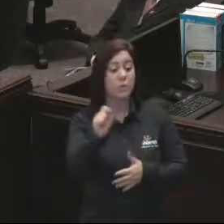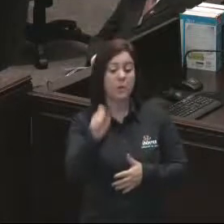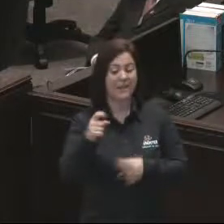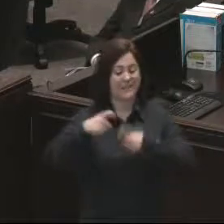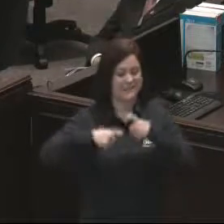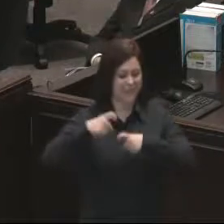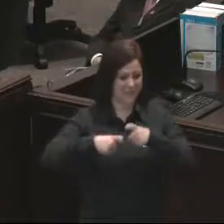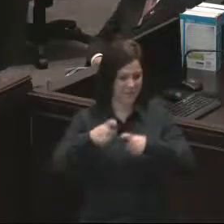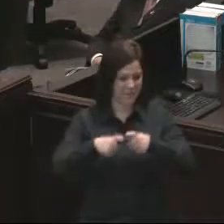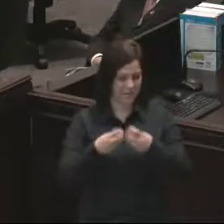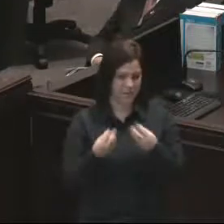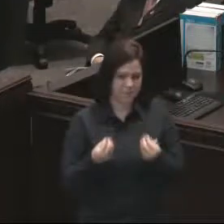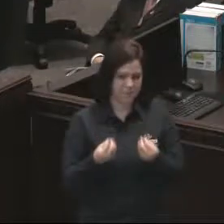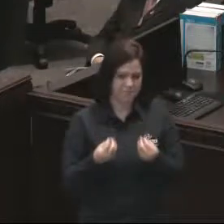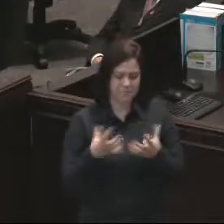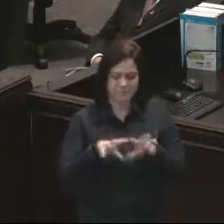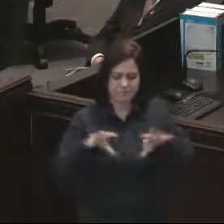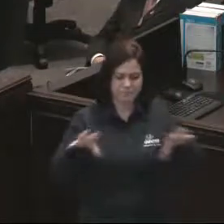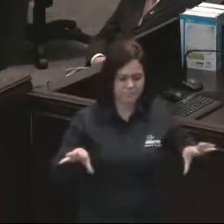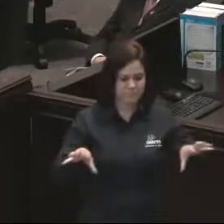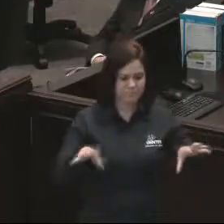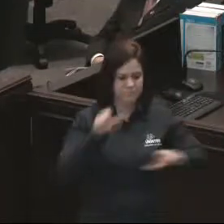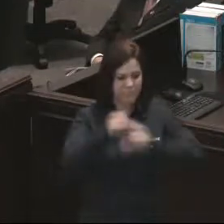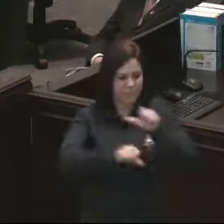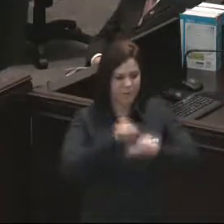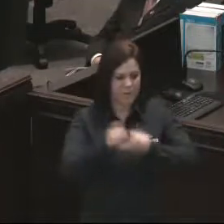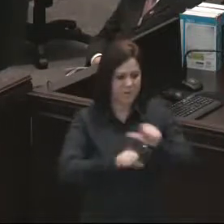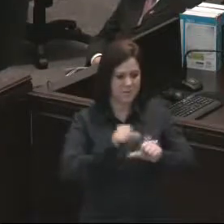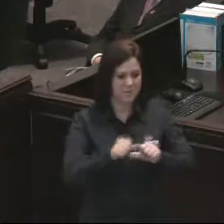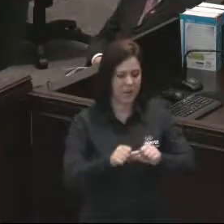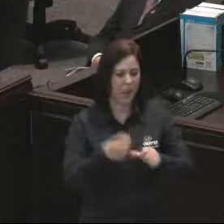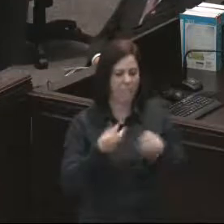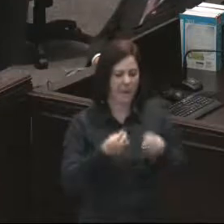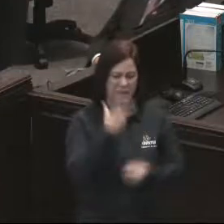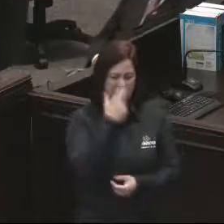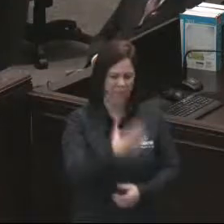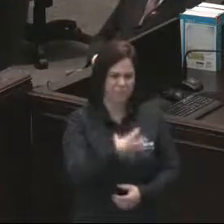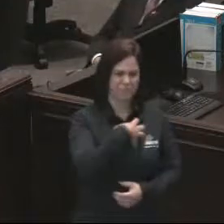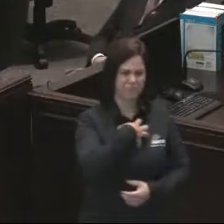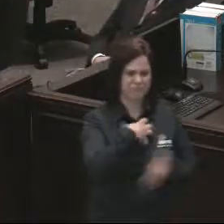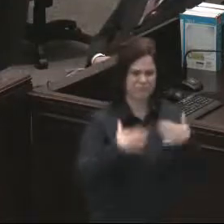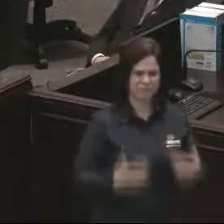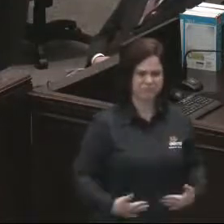como separar essa alteração, por exemplo, essa grande